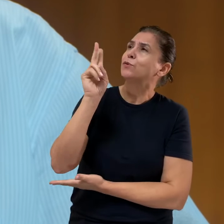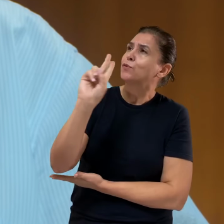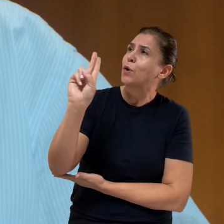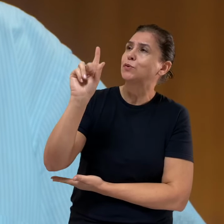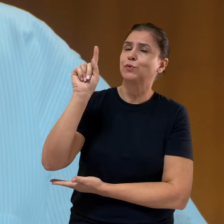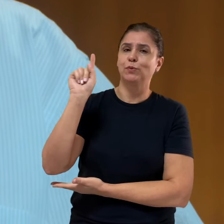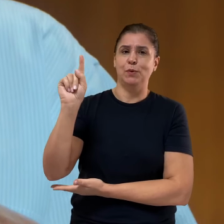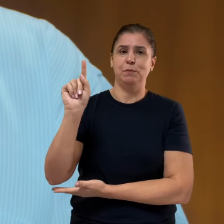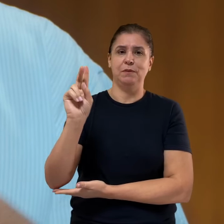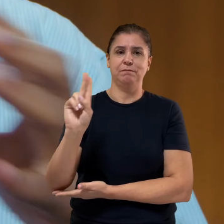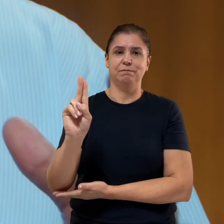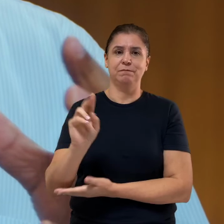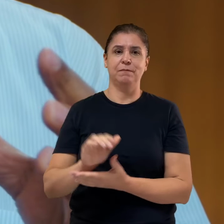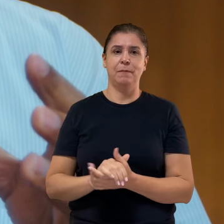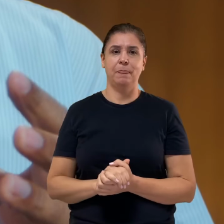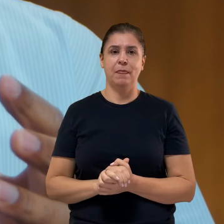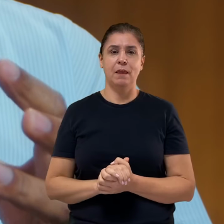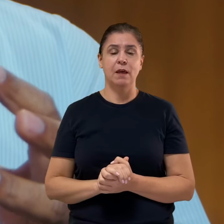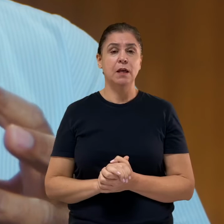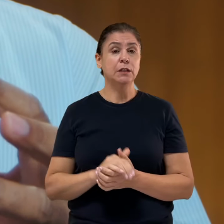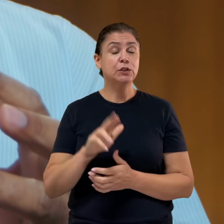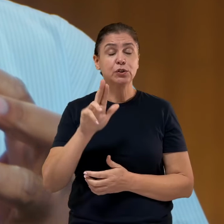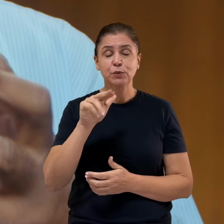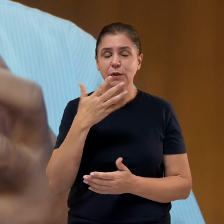dEle. sem perder